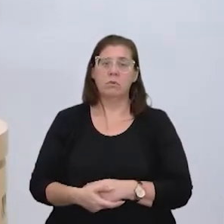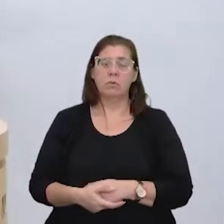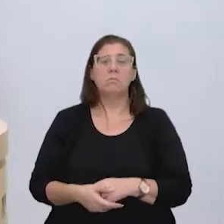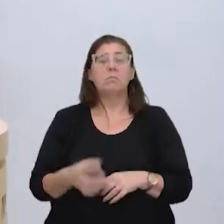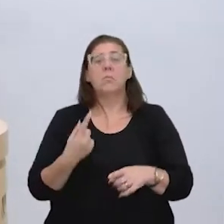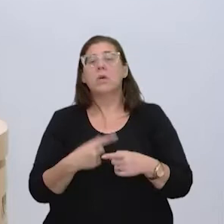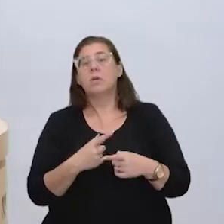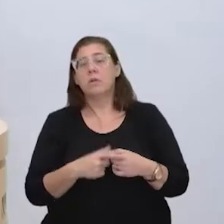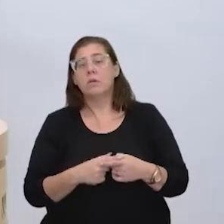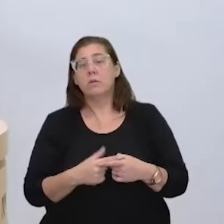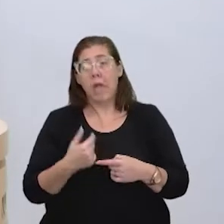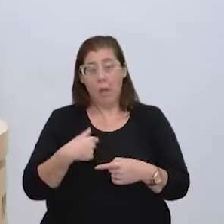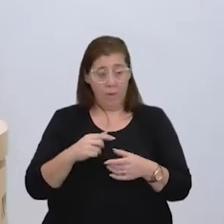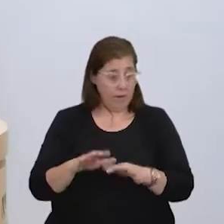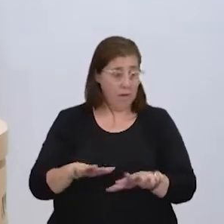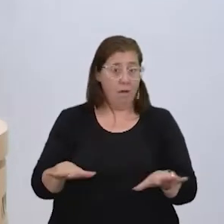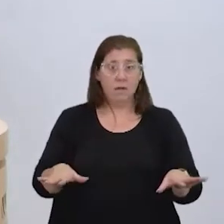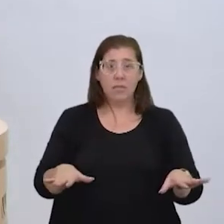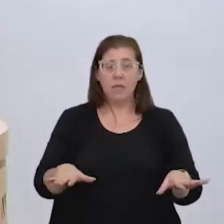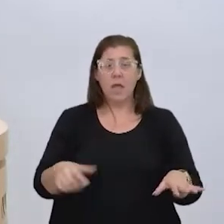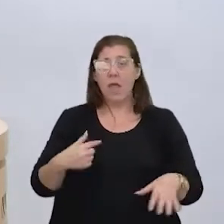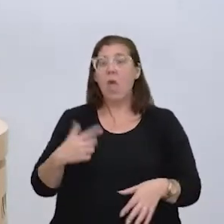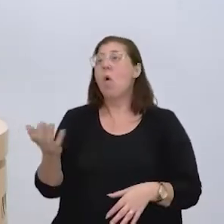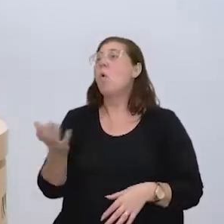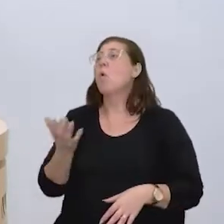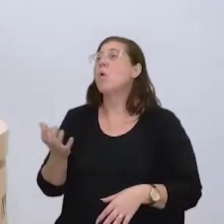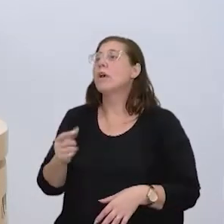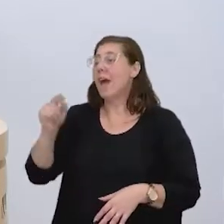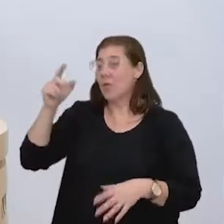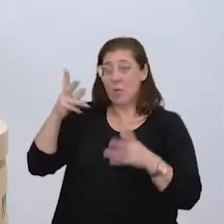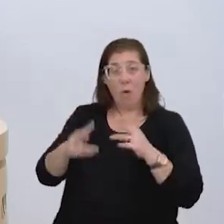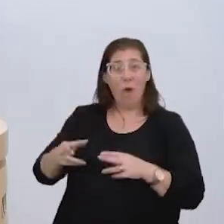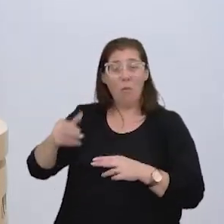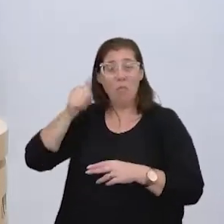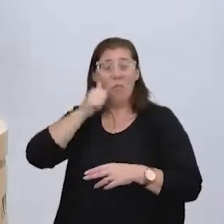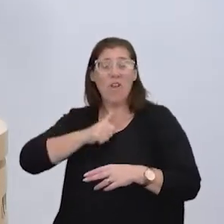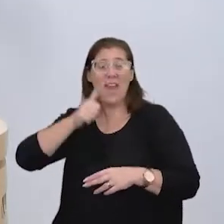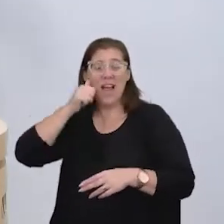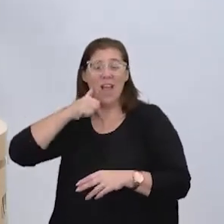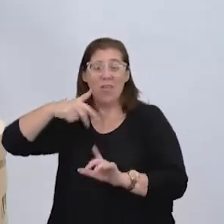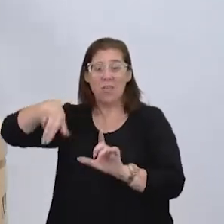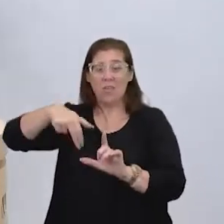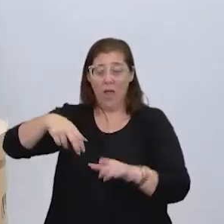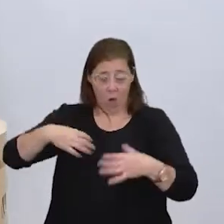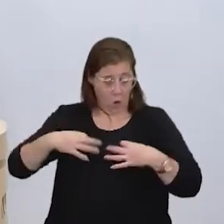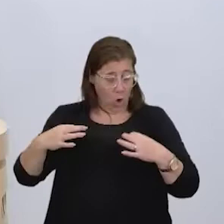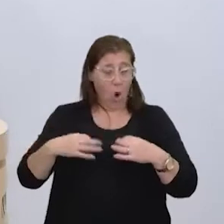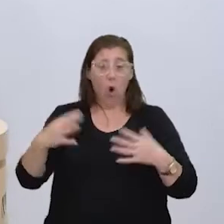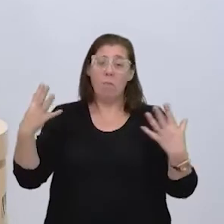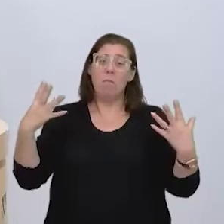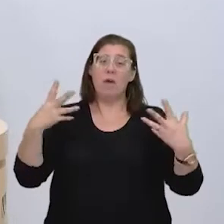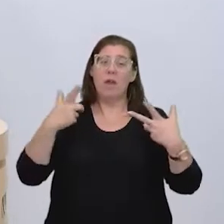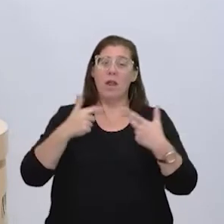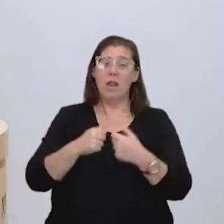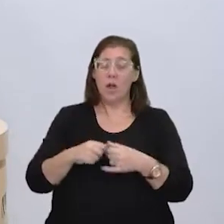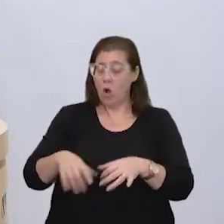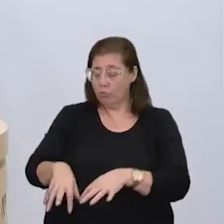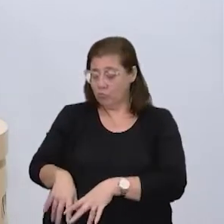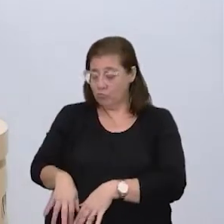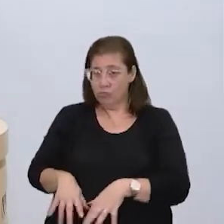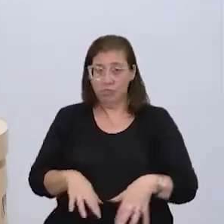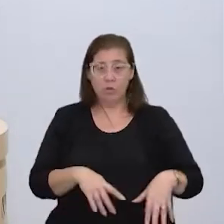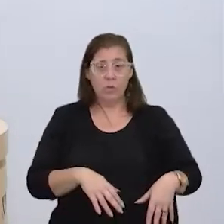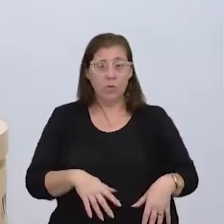Por quê? Porque eu era criança e eu falei, eu quero ser essa moça da TV. Eu acho a roupa dela da hora, os negocinhos, as